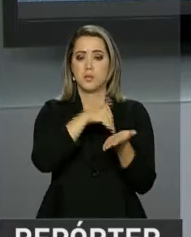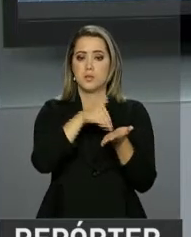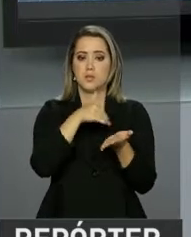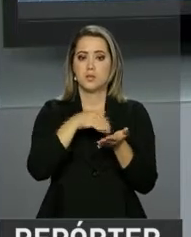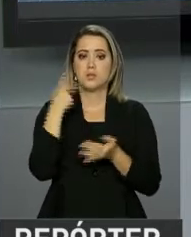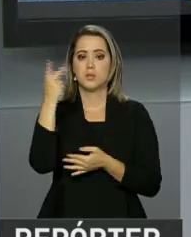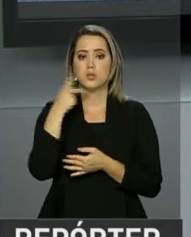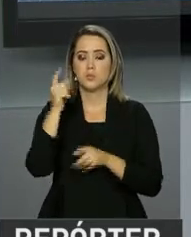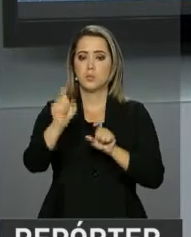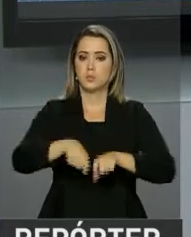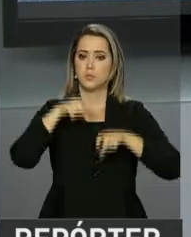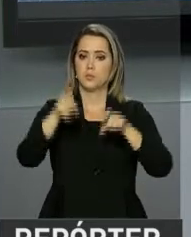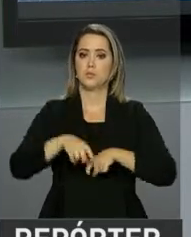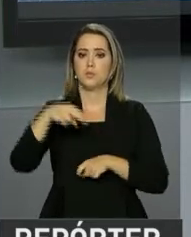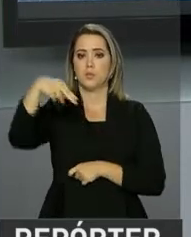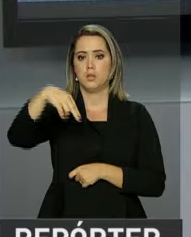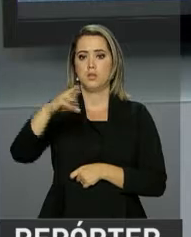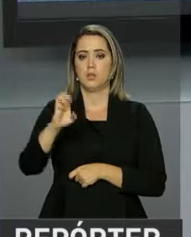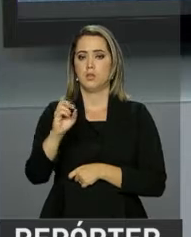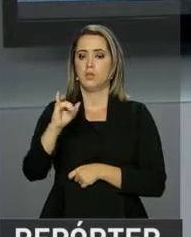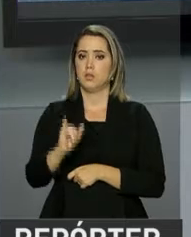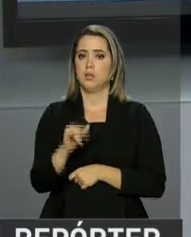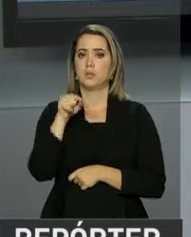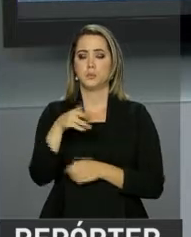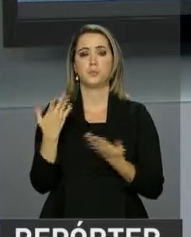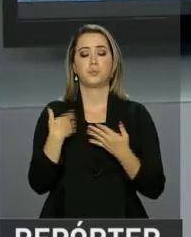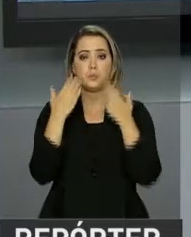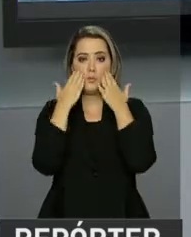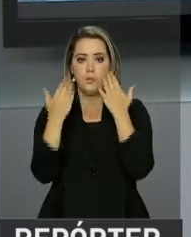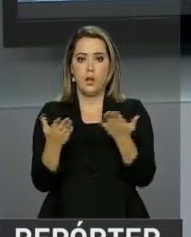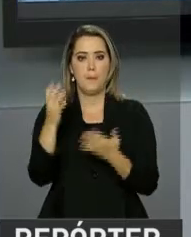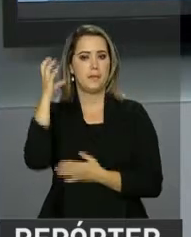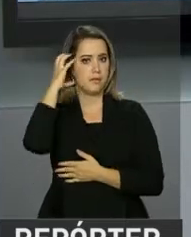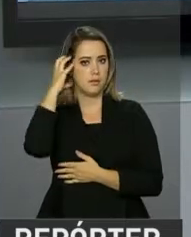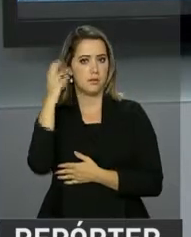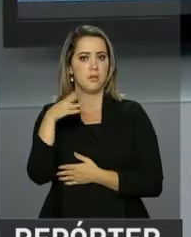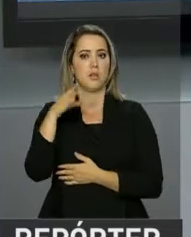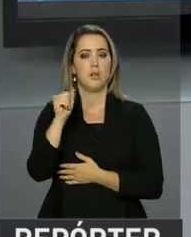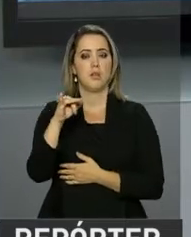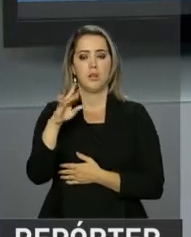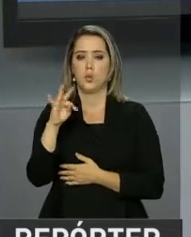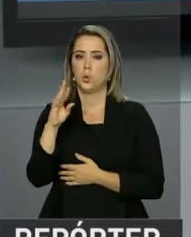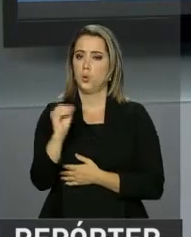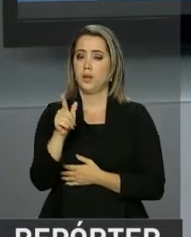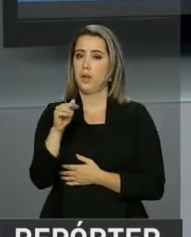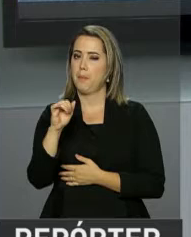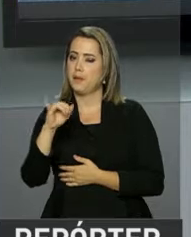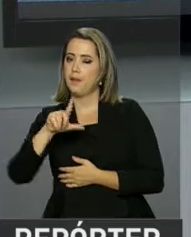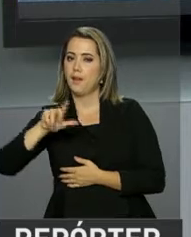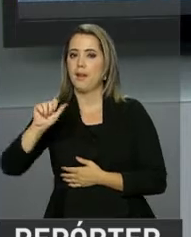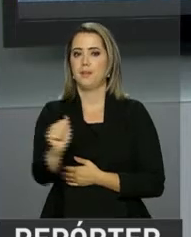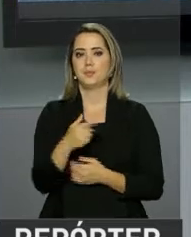Política Agrícola do Ministério da Agricultura, Neri Geller. A apresentação da Voz do Brasil, Ayrton Medeiros e Gabriela Mendes. E nós ficamos por